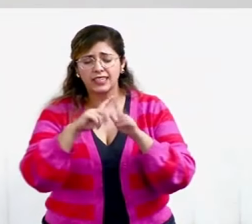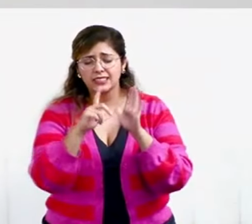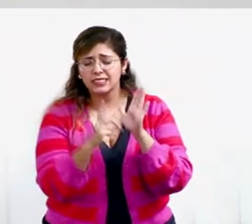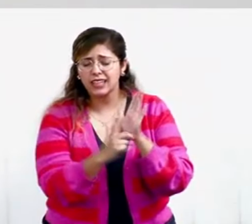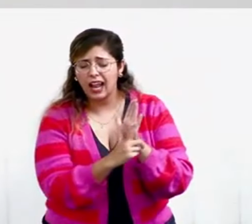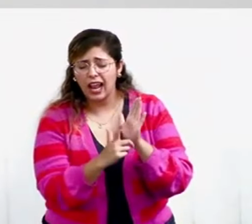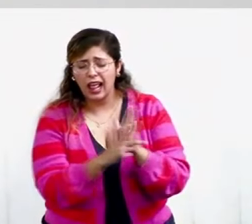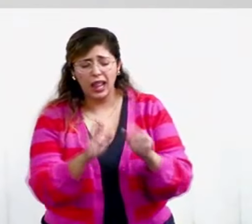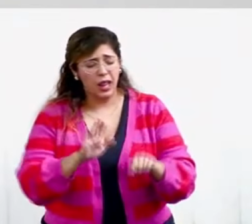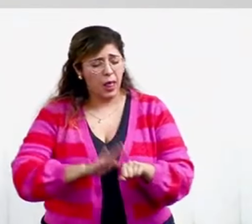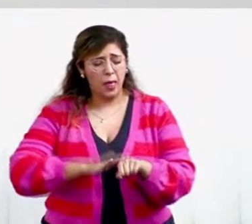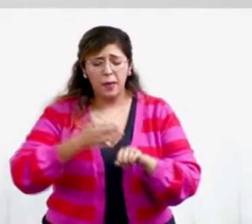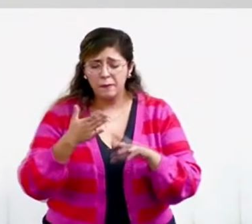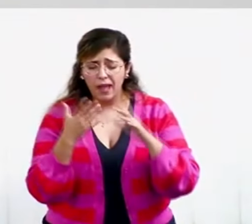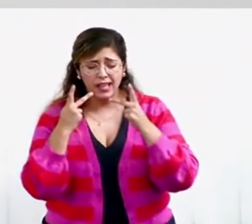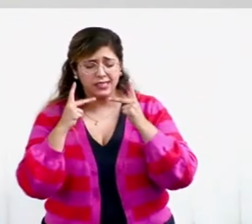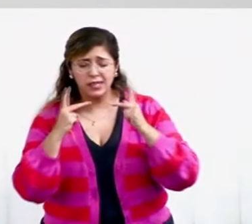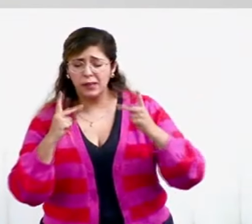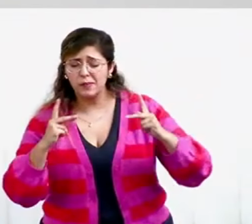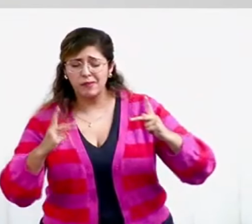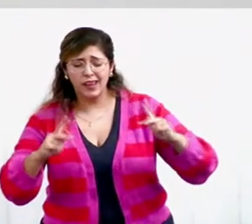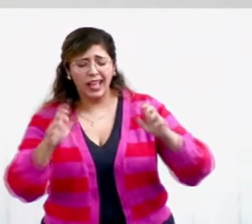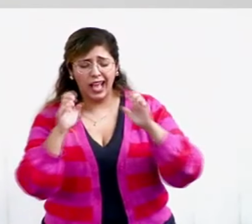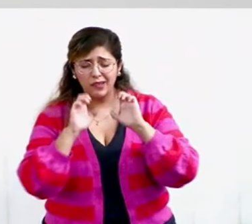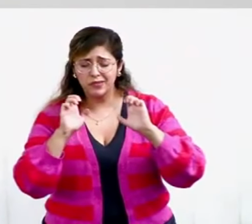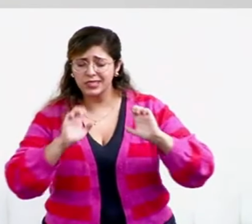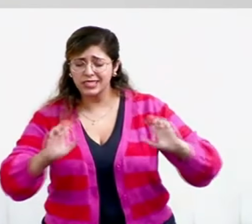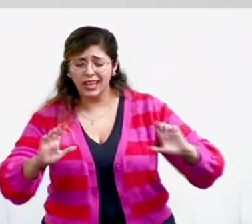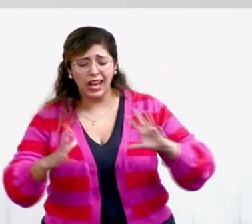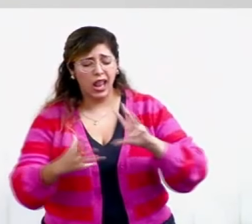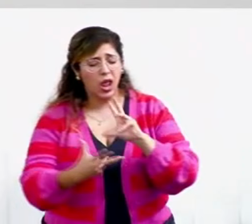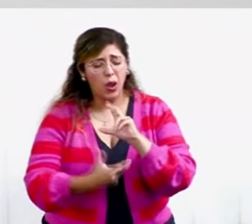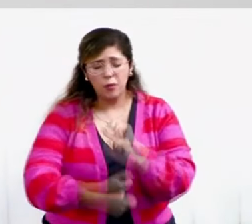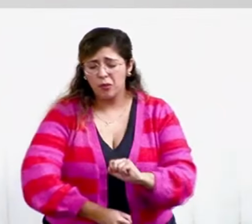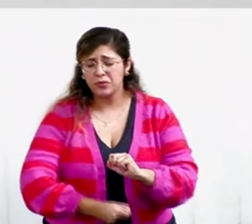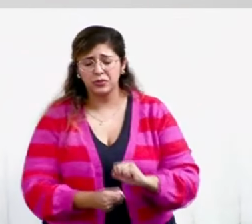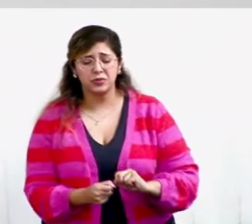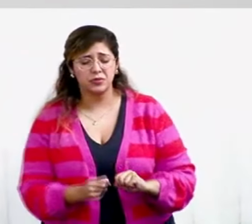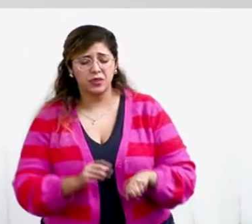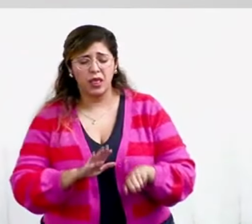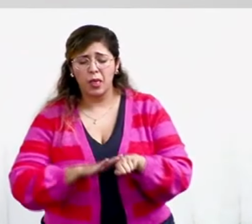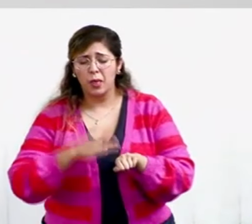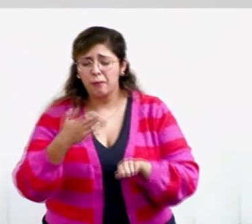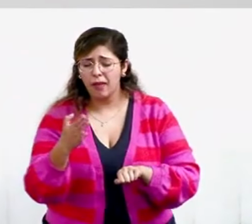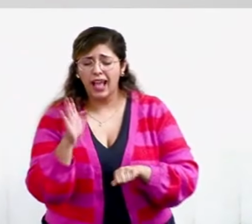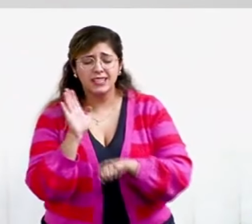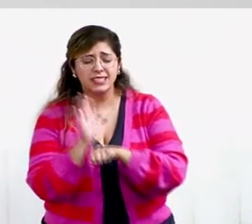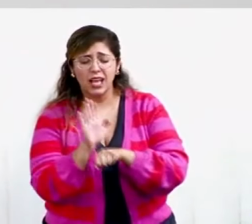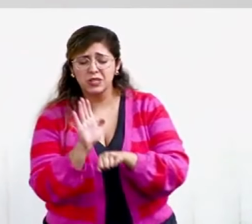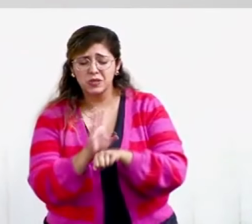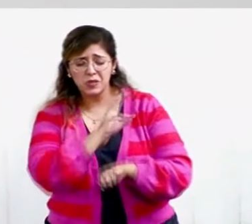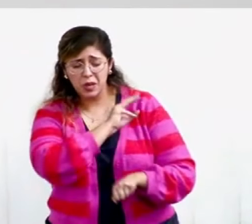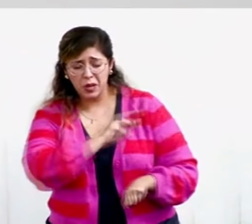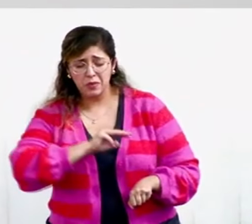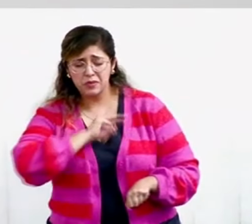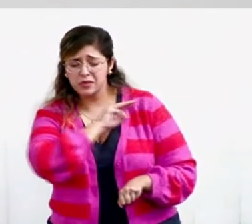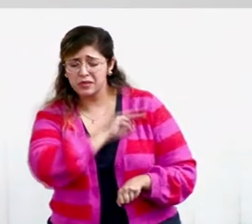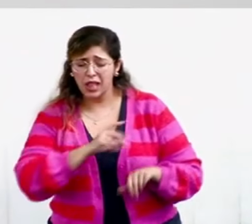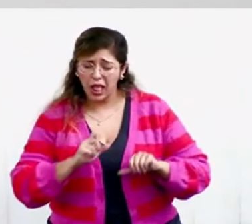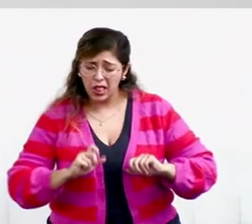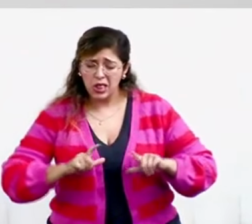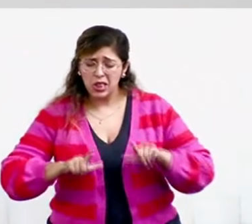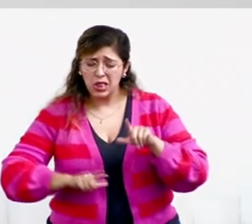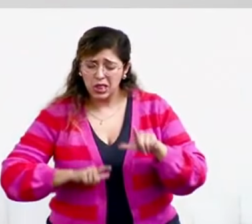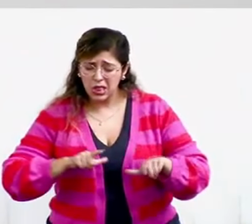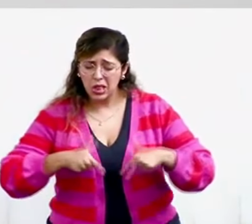Senhor, a pregar mais o Teu Evangelho para aqueles que estão na sarjeta, ajuda os nossos missionários nos campos, lutando para